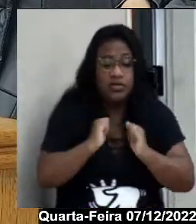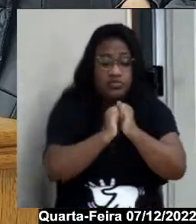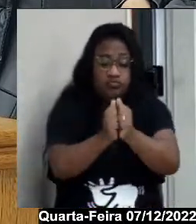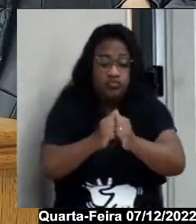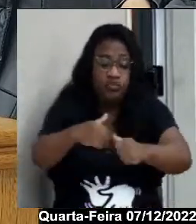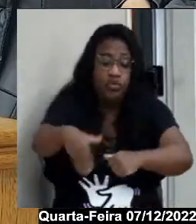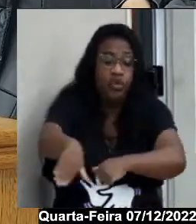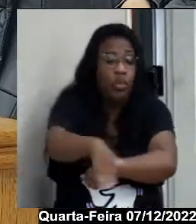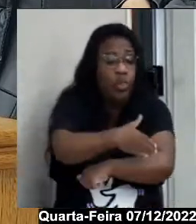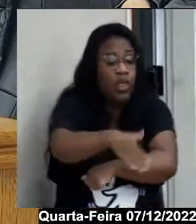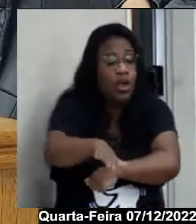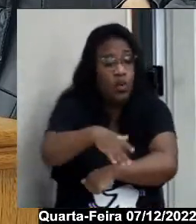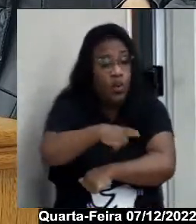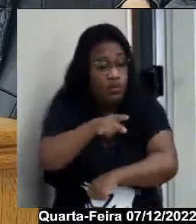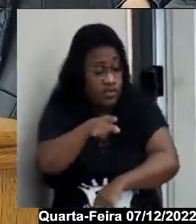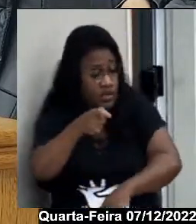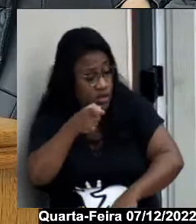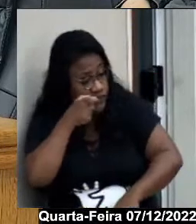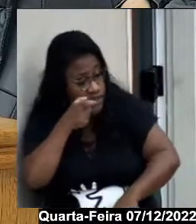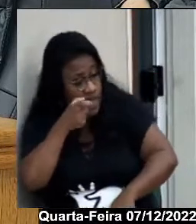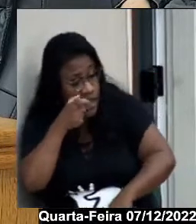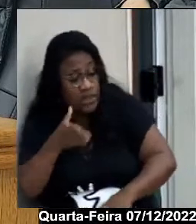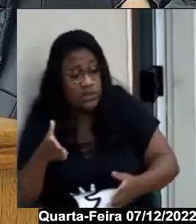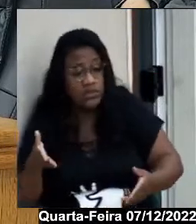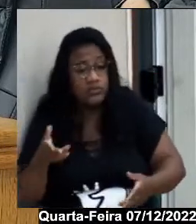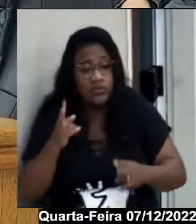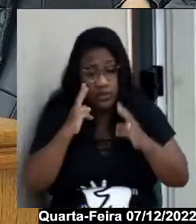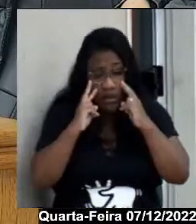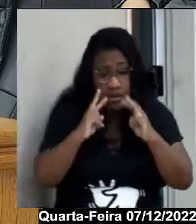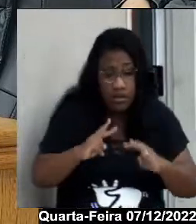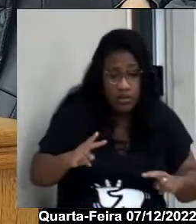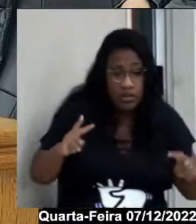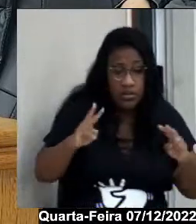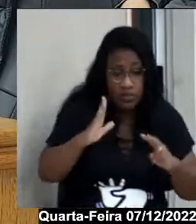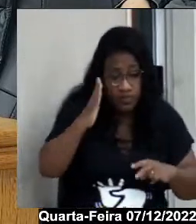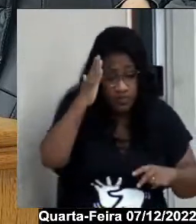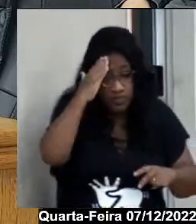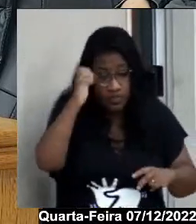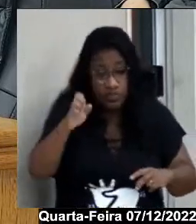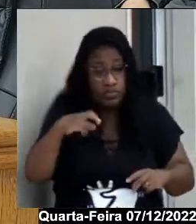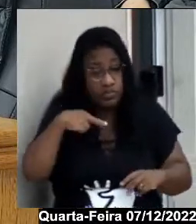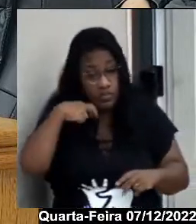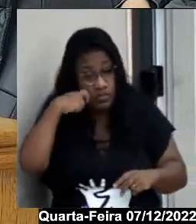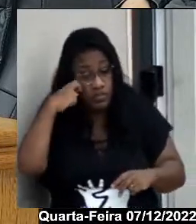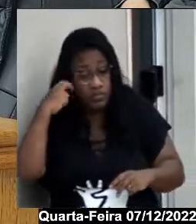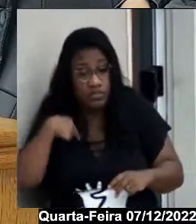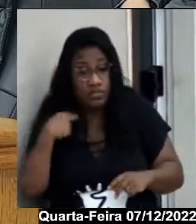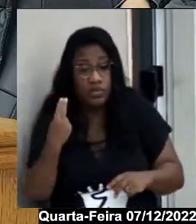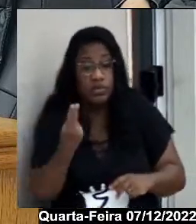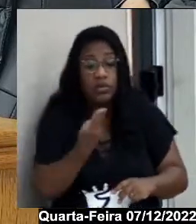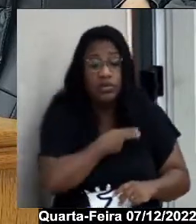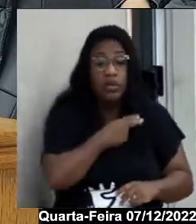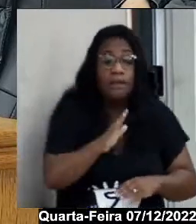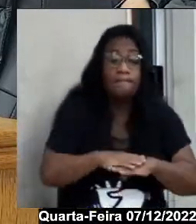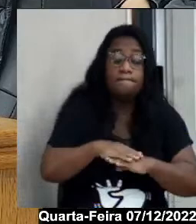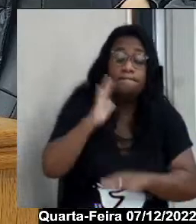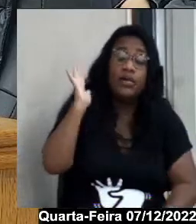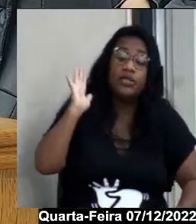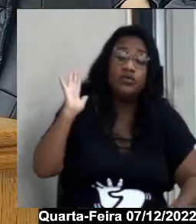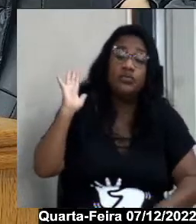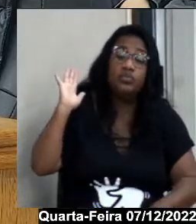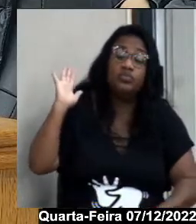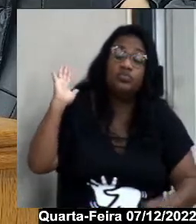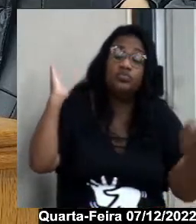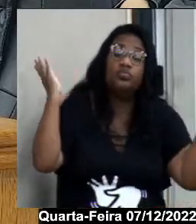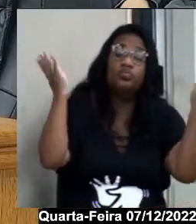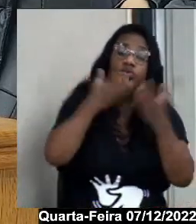com a gente. Você não fiscaliza como a gente fiscaliza. Você não vê. Sabe o que é isso? Uma vergonha para a gente. Mas eu vou te provar dia